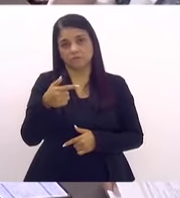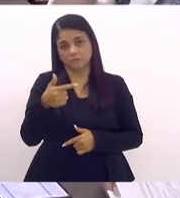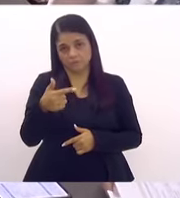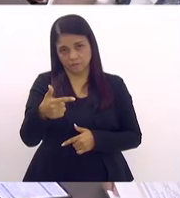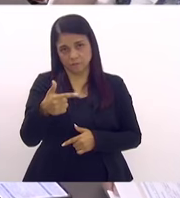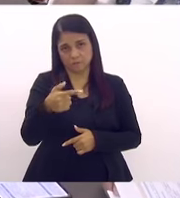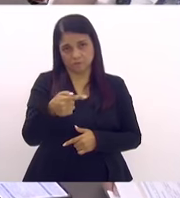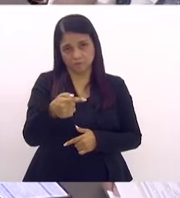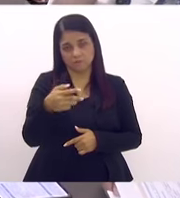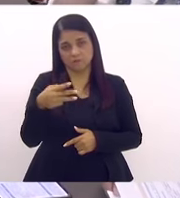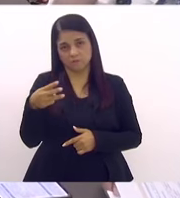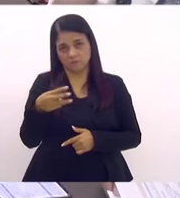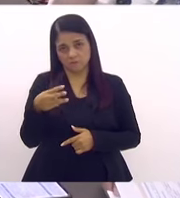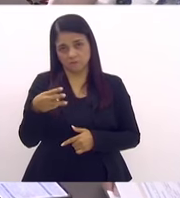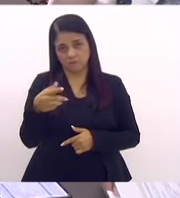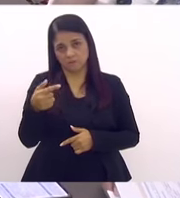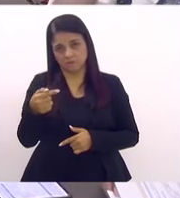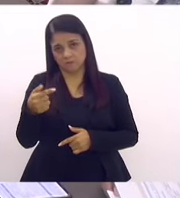pauta.